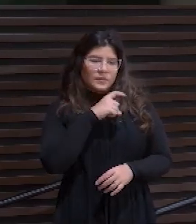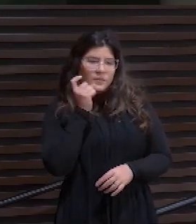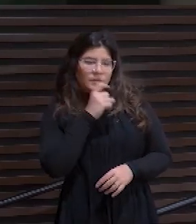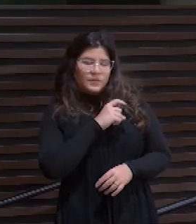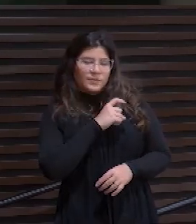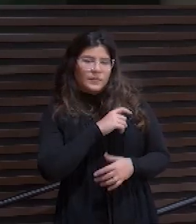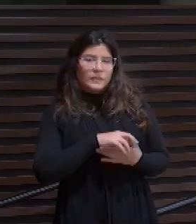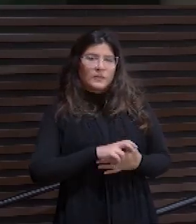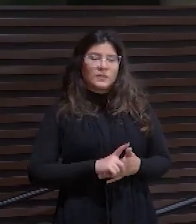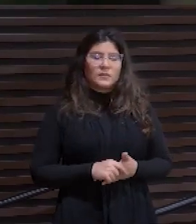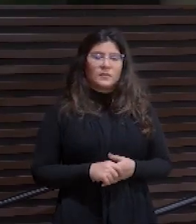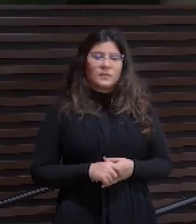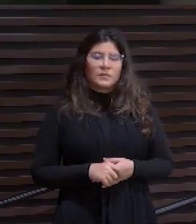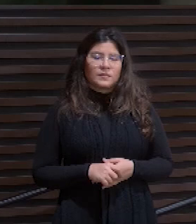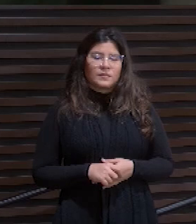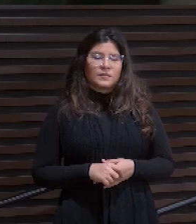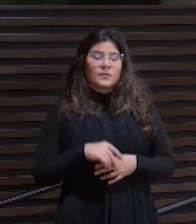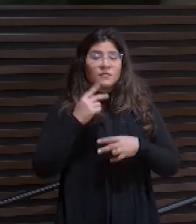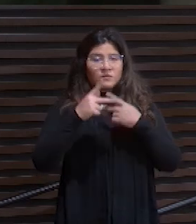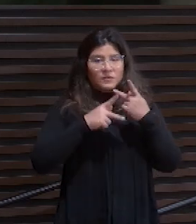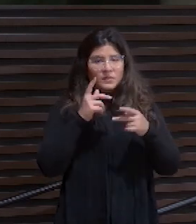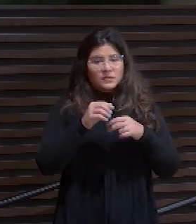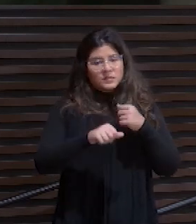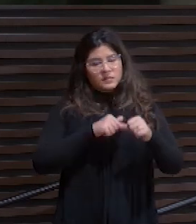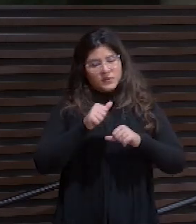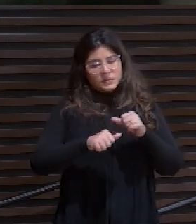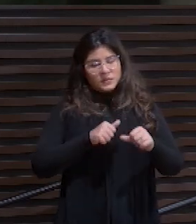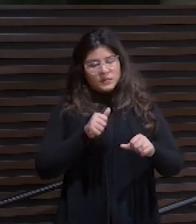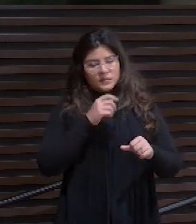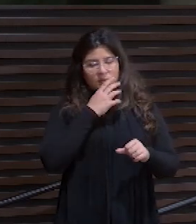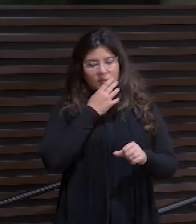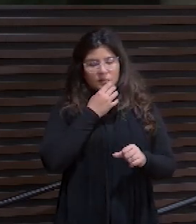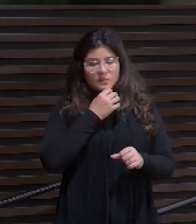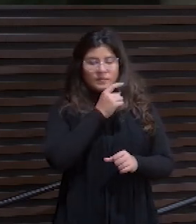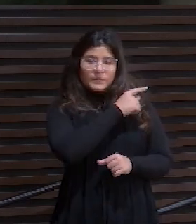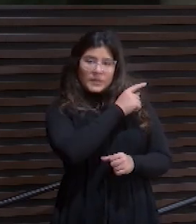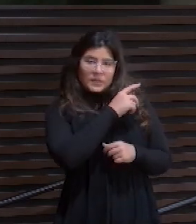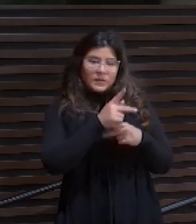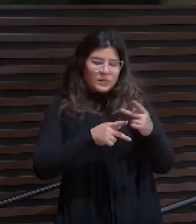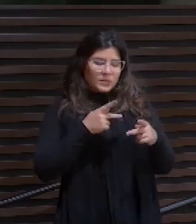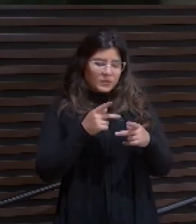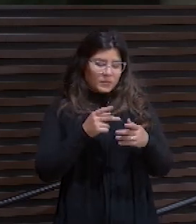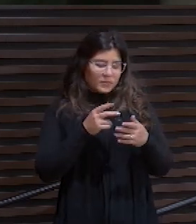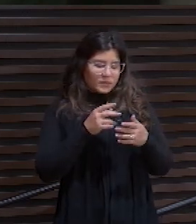impossível. E falando nessa mudança, eu estava lendo lá o livro do